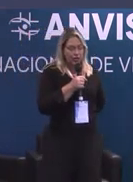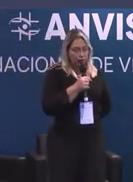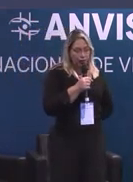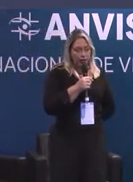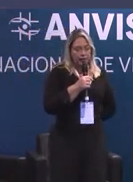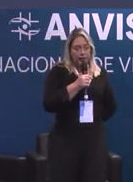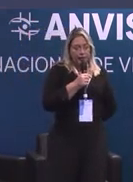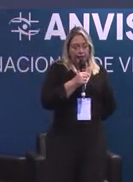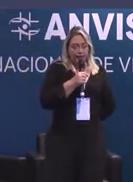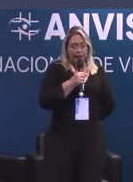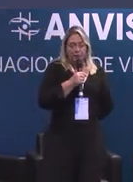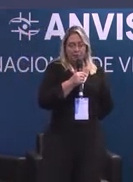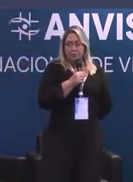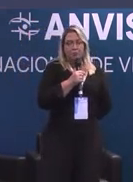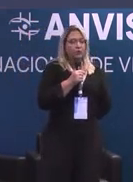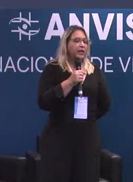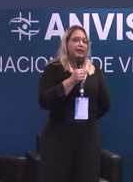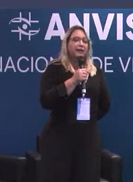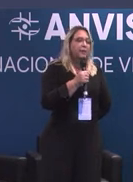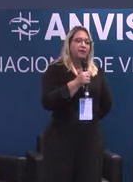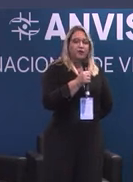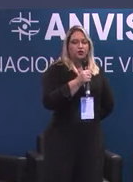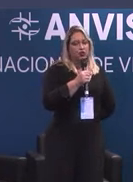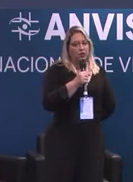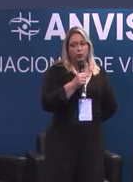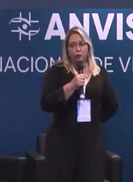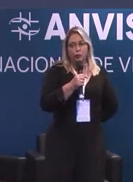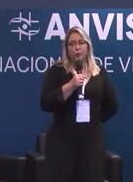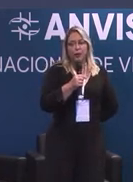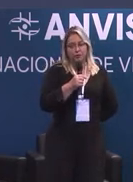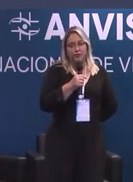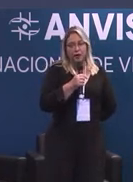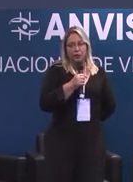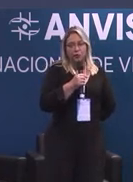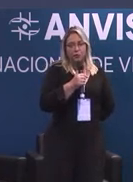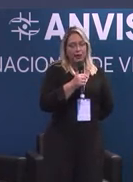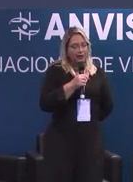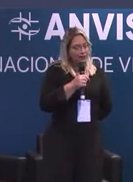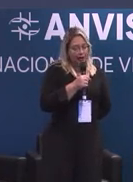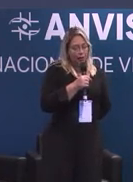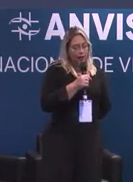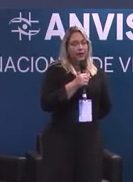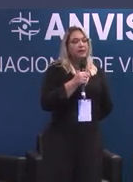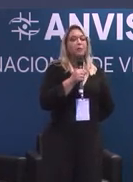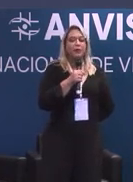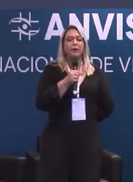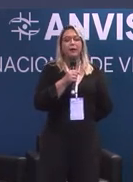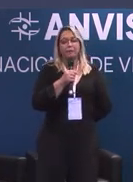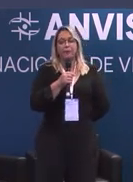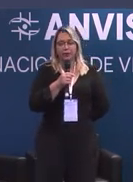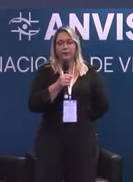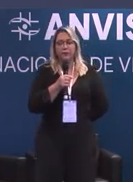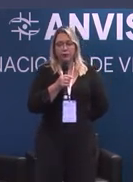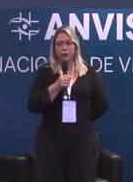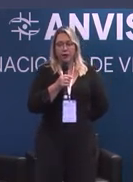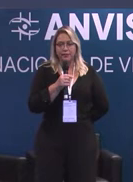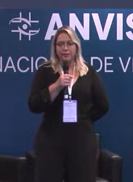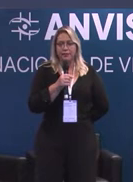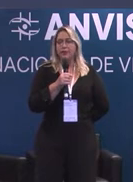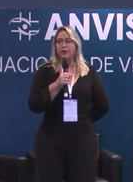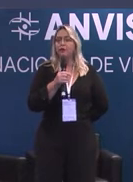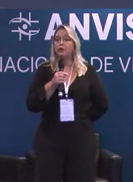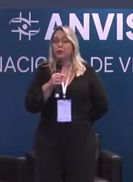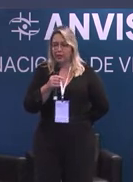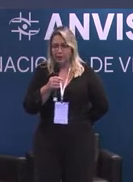saúde. Podia até estar previsto, gente, no plano de saúde, mas realmente era somente para demandas pontuais. Isso aqui